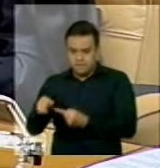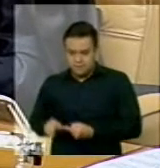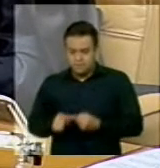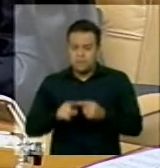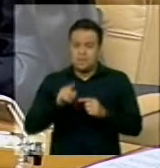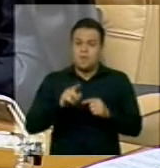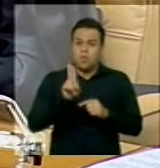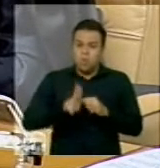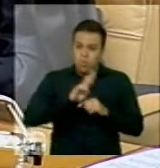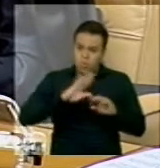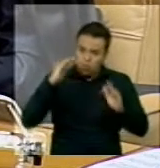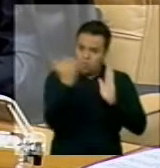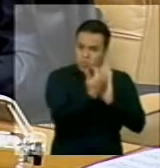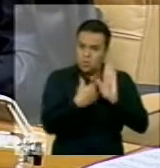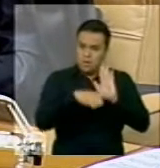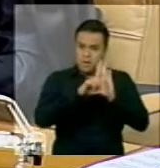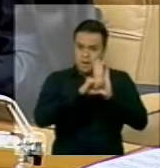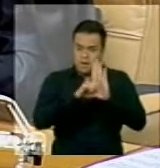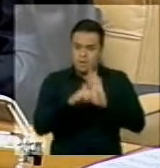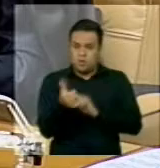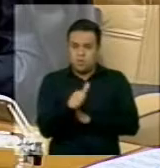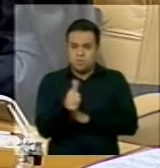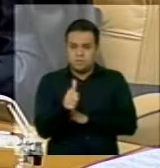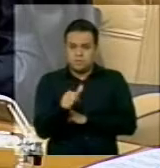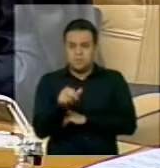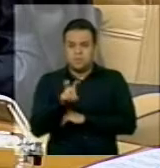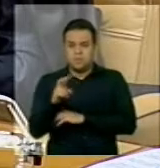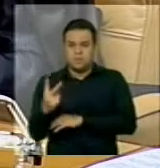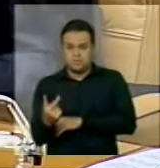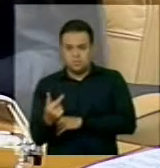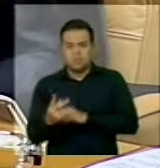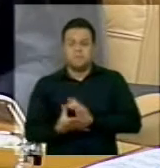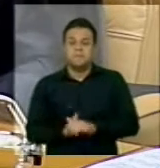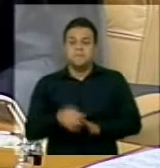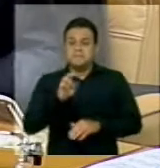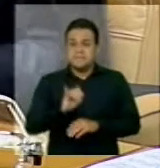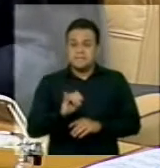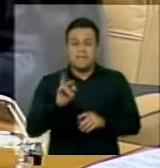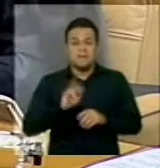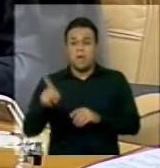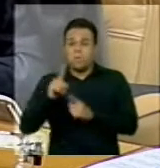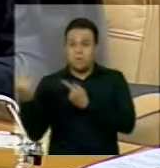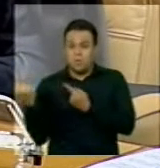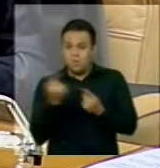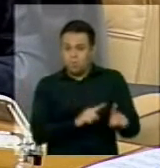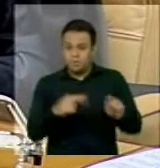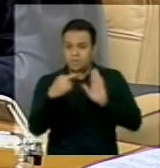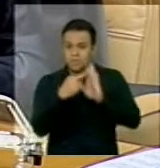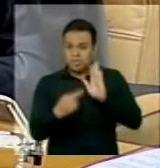Lei 11.952 apenas quando couber, ou seja, quando não for contrária às